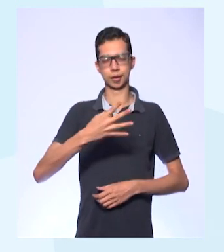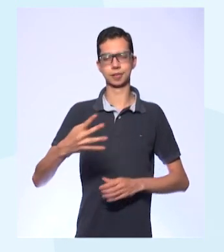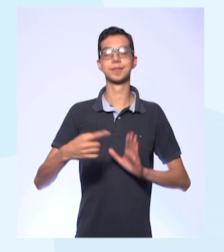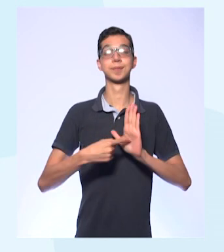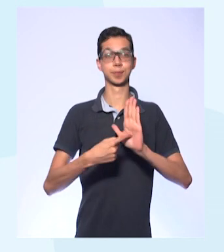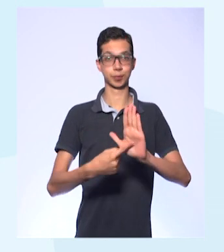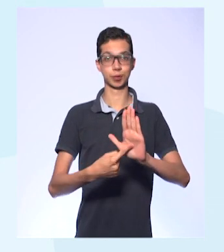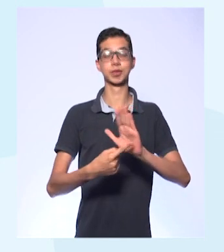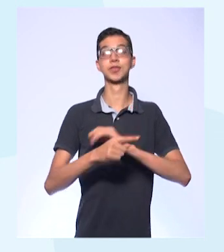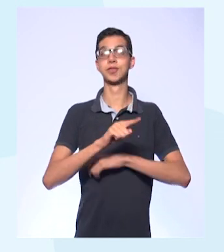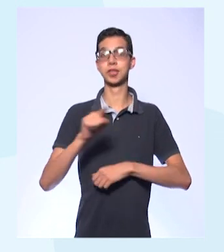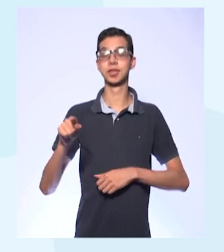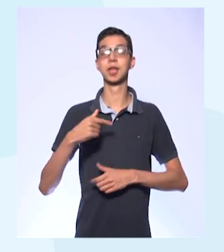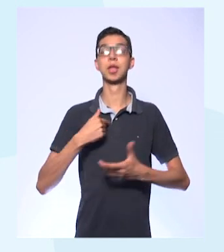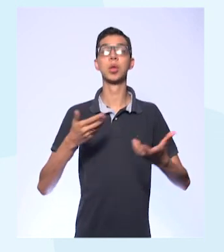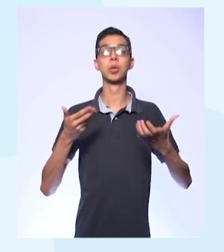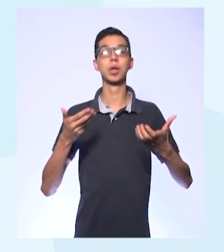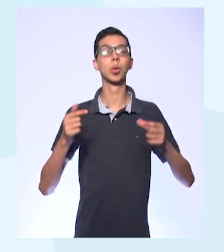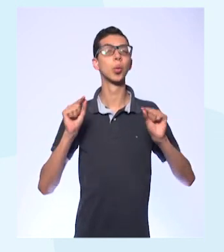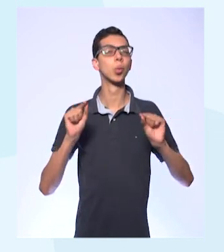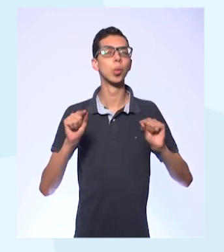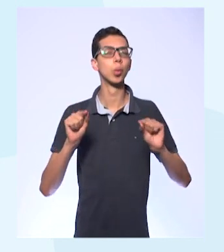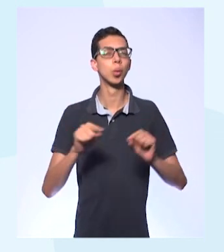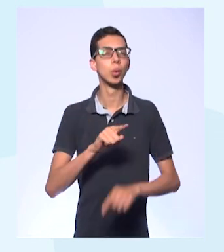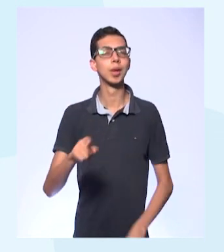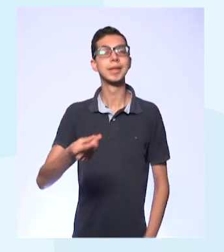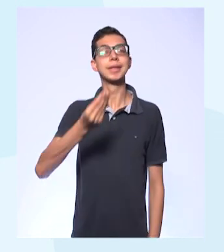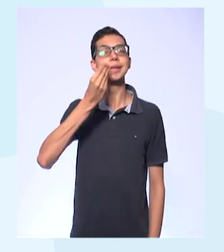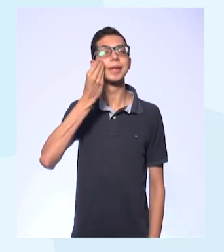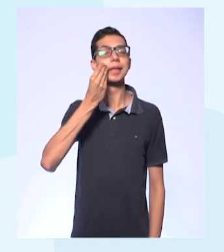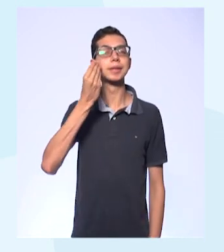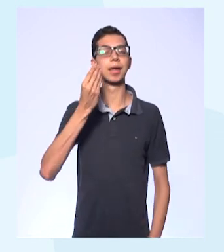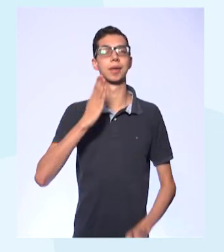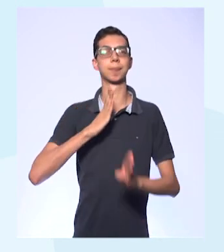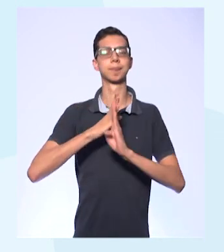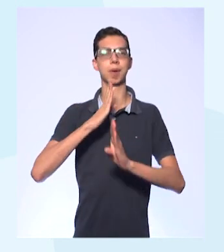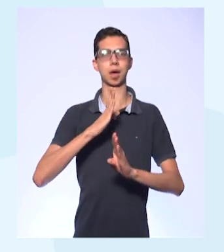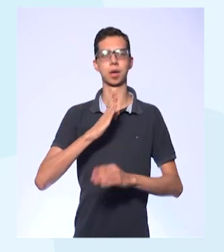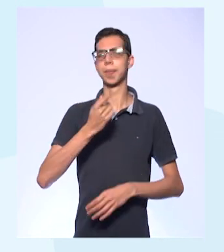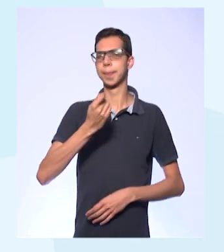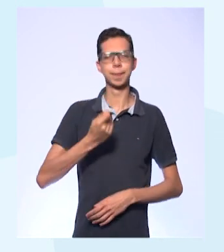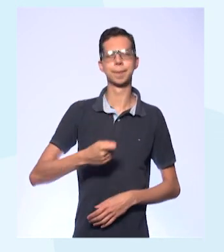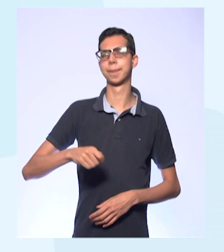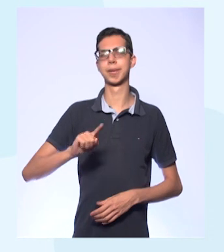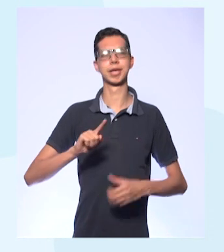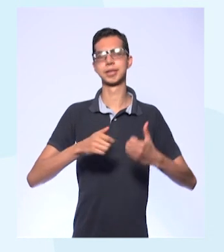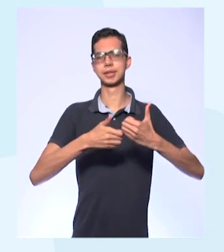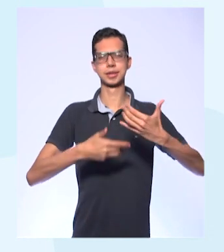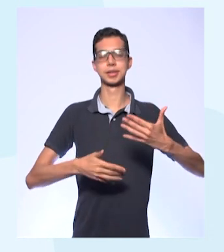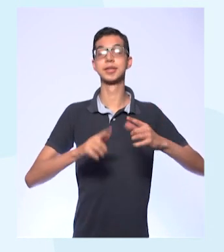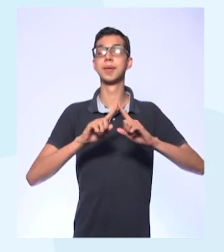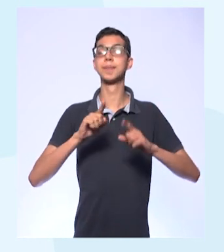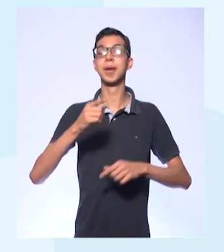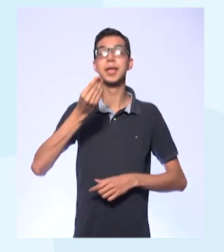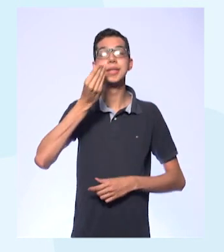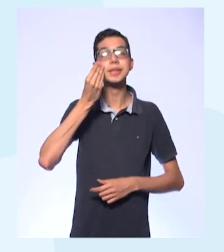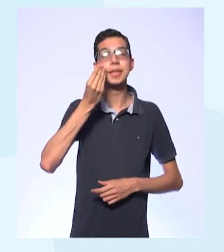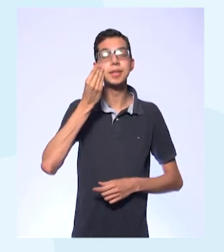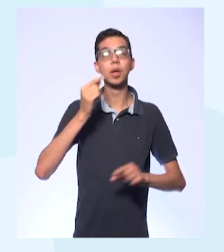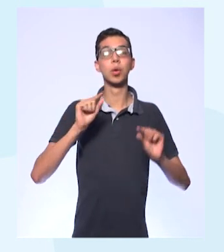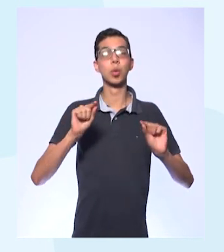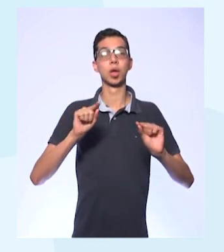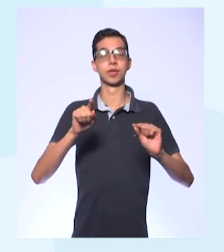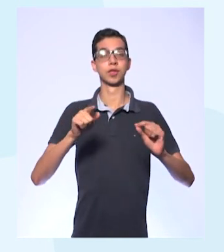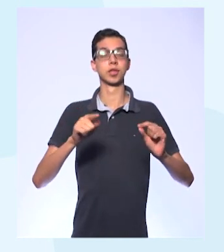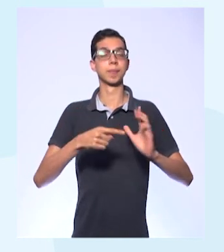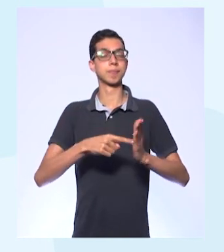já. Eu quero que vocês tentem, pelo menos, localizar. Vocês não precisam colocar no chat, mas o que vocês vão sinalizar